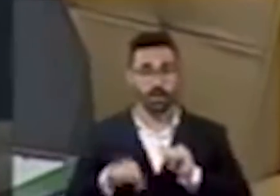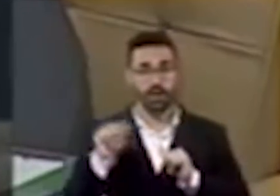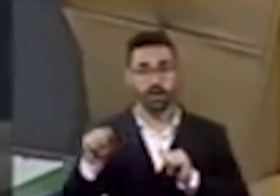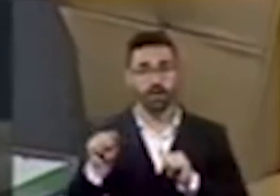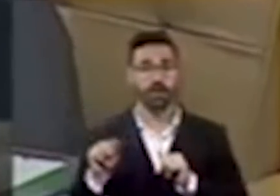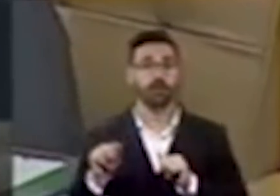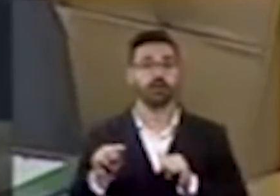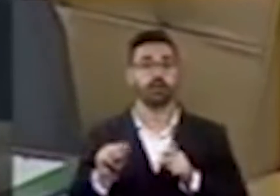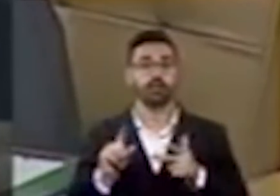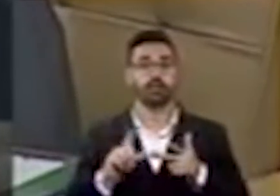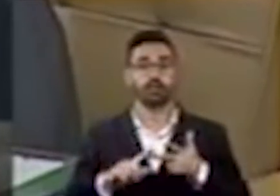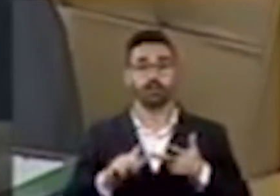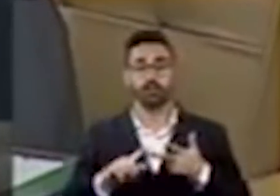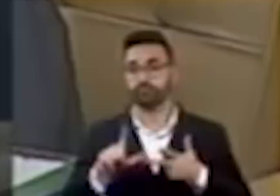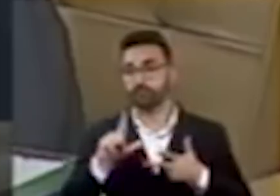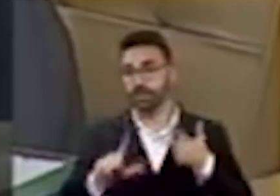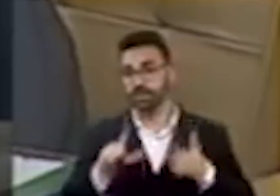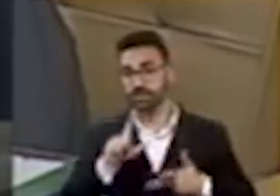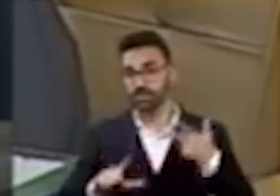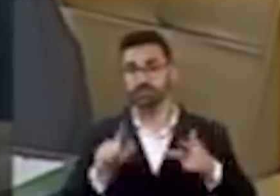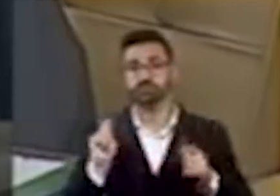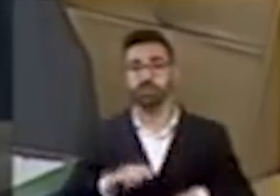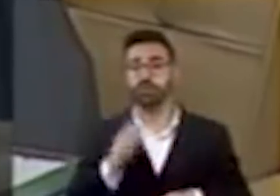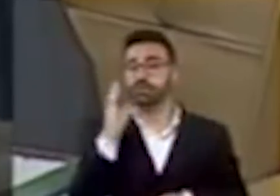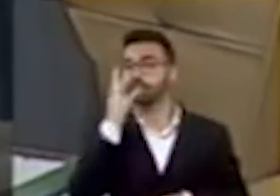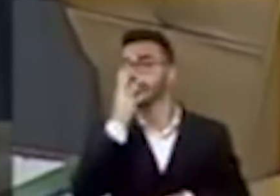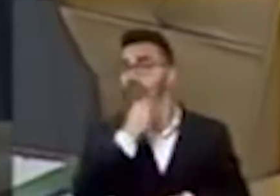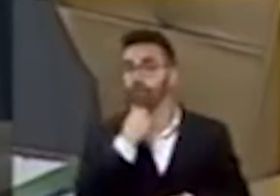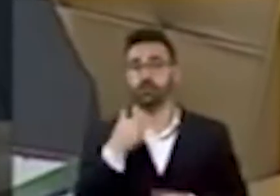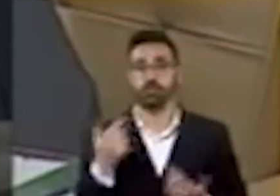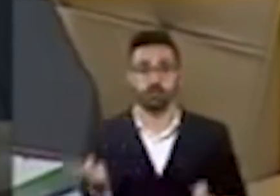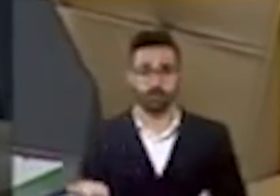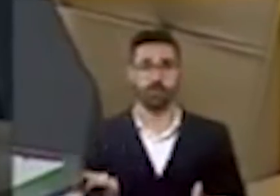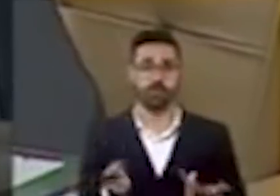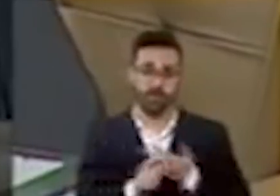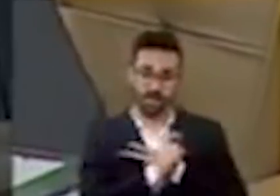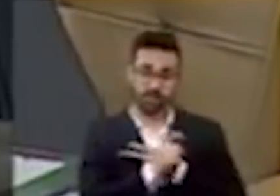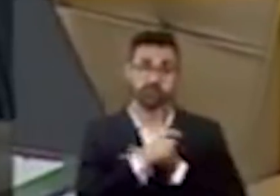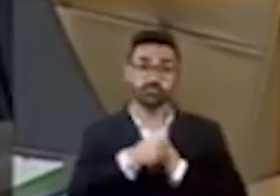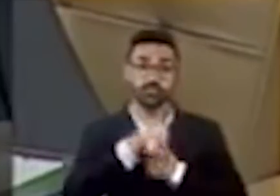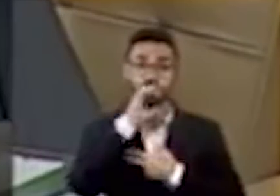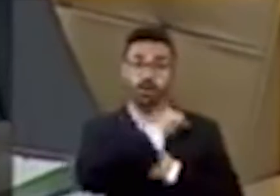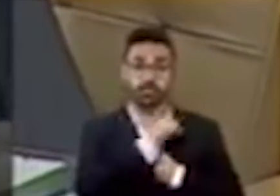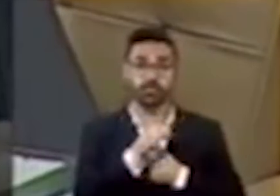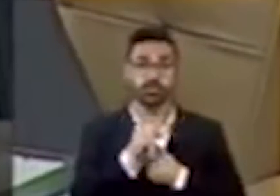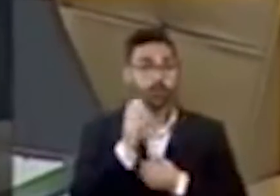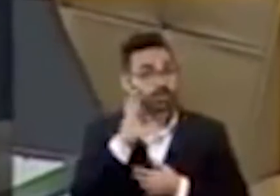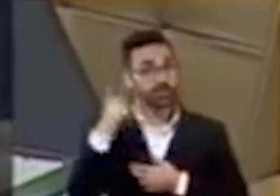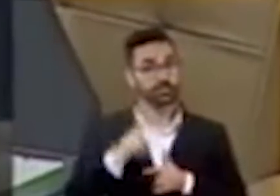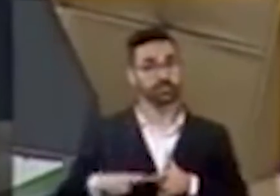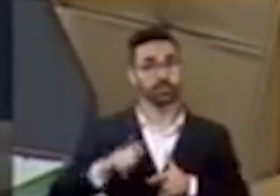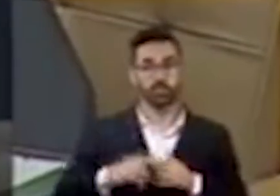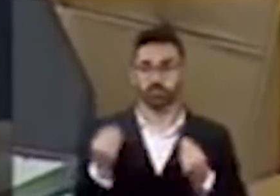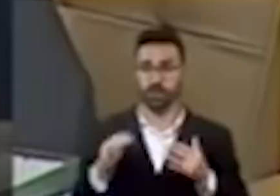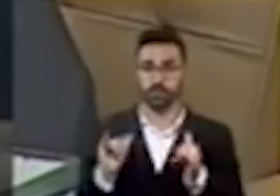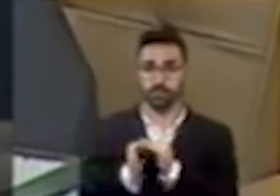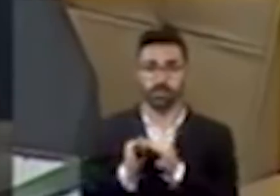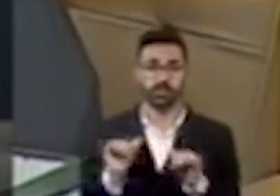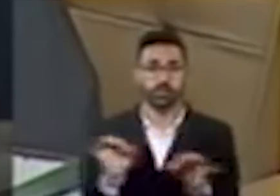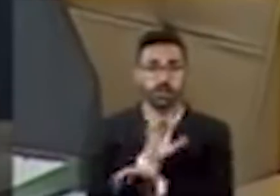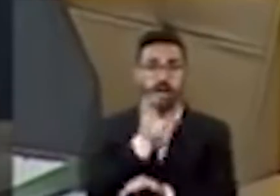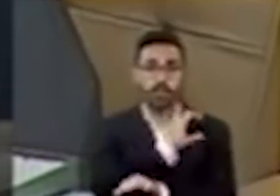ramos poderia ser fatal à agilidade necessária ao executivo para resolver o problema em tempo